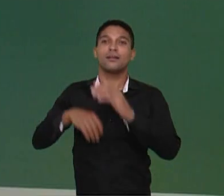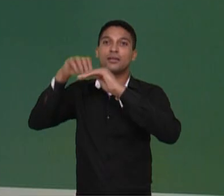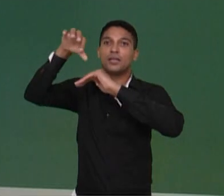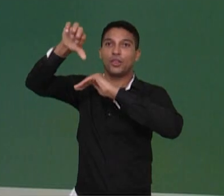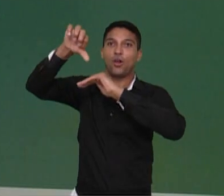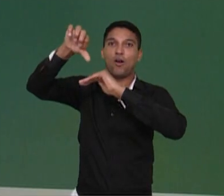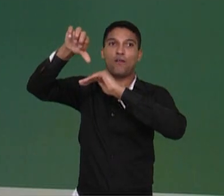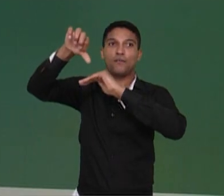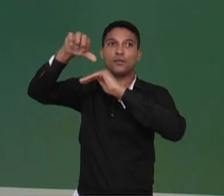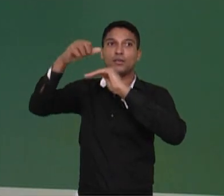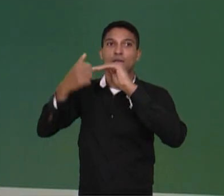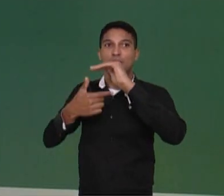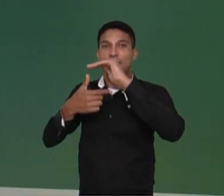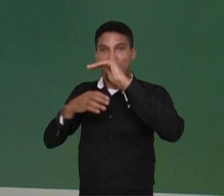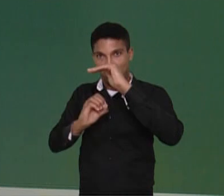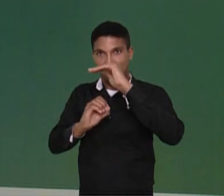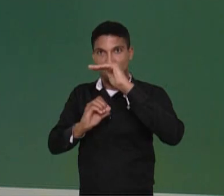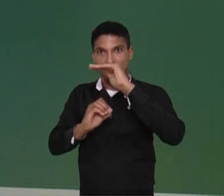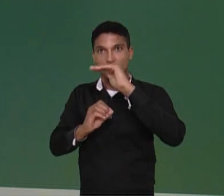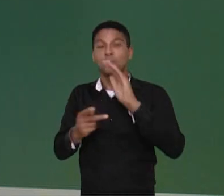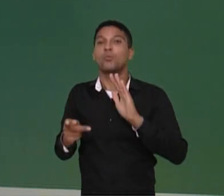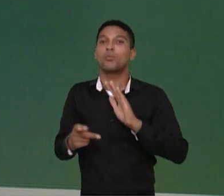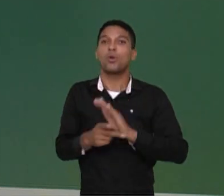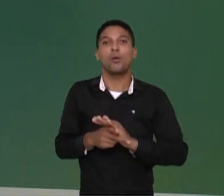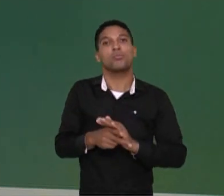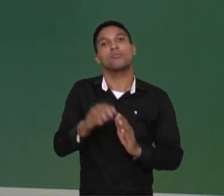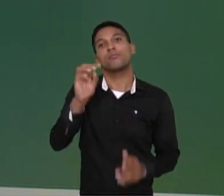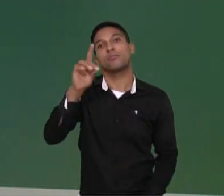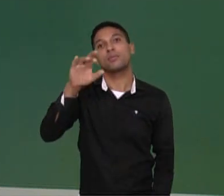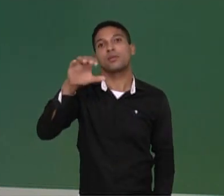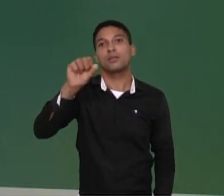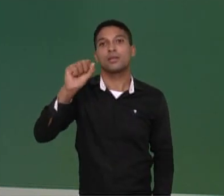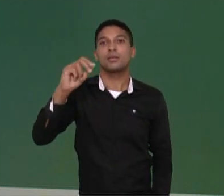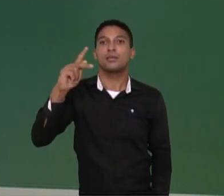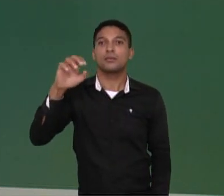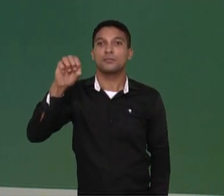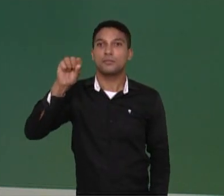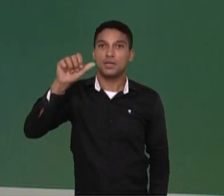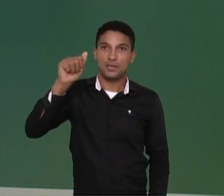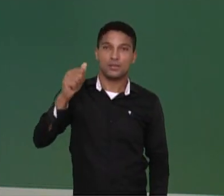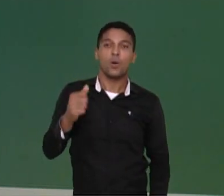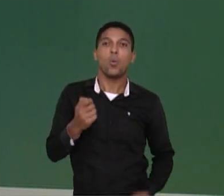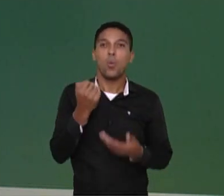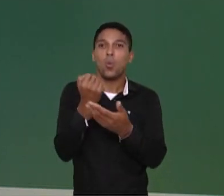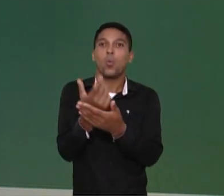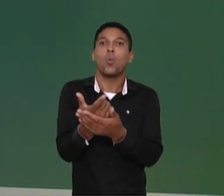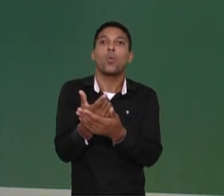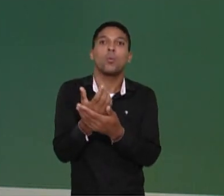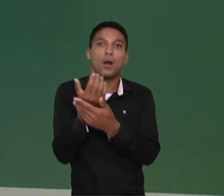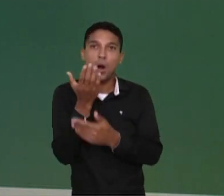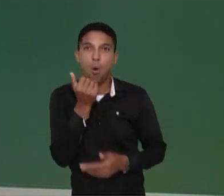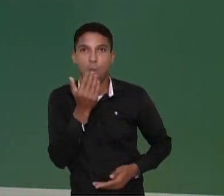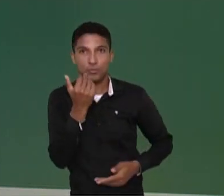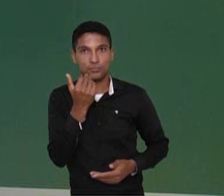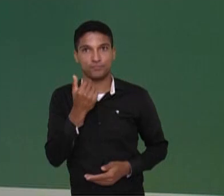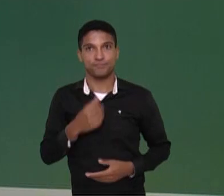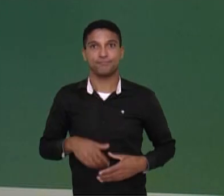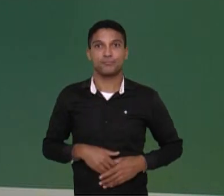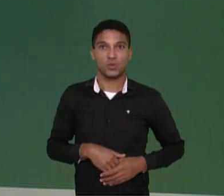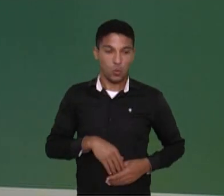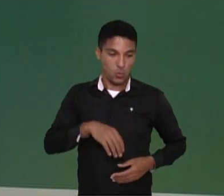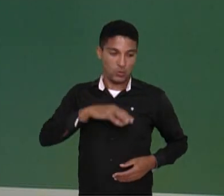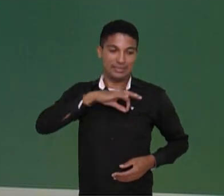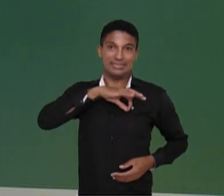do salário não está reservado para essas despesas, né? O que falta para chegar em 20 sobre 20? Falta 11